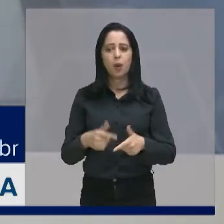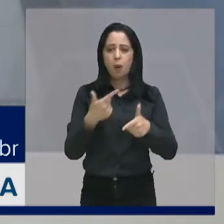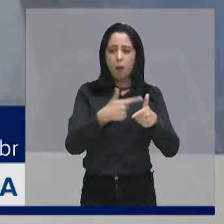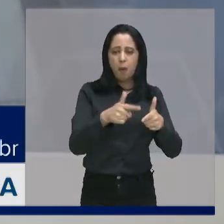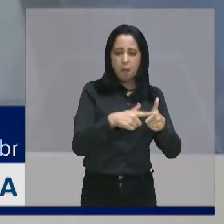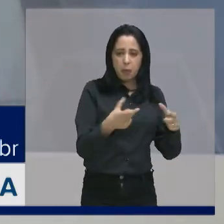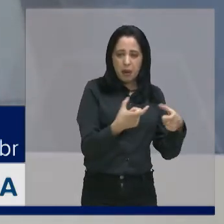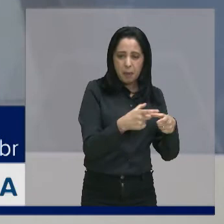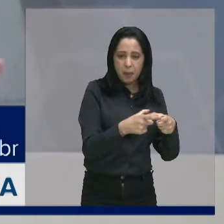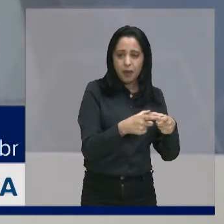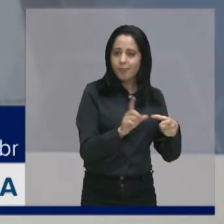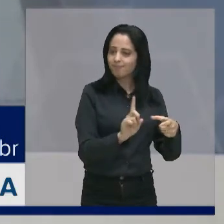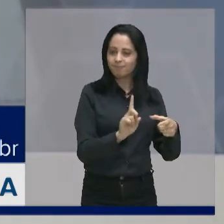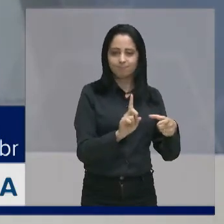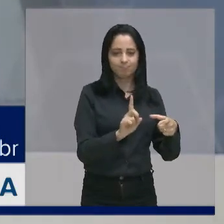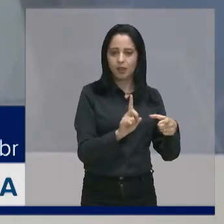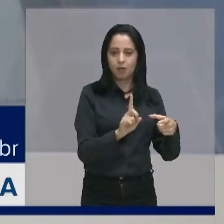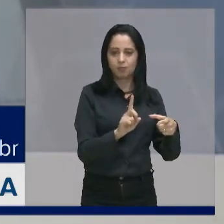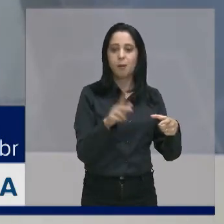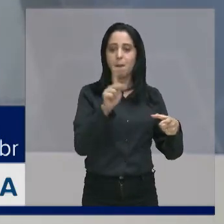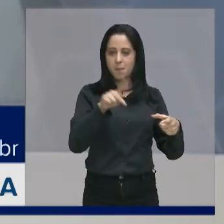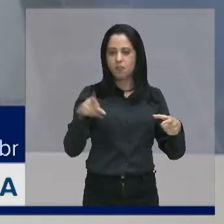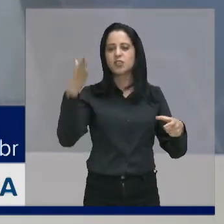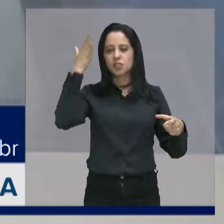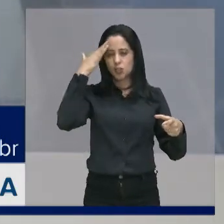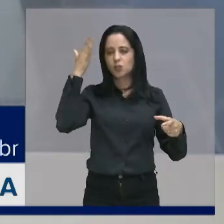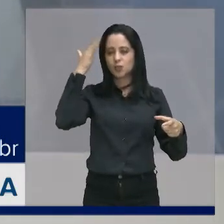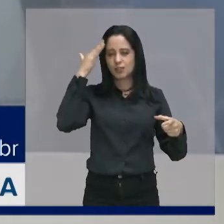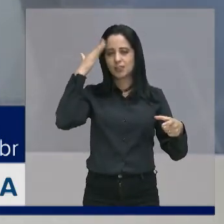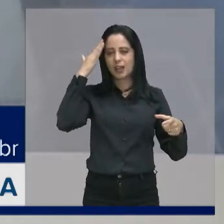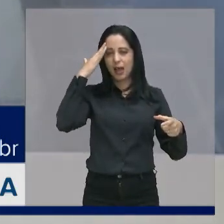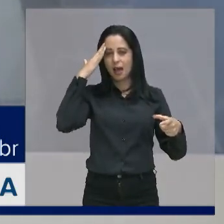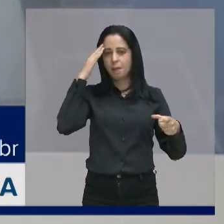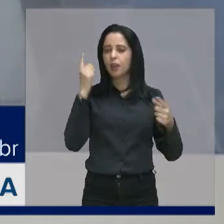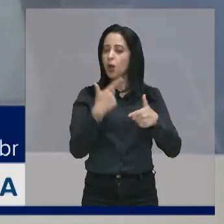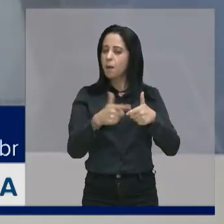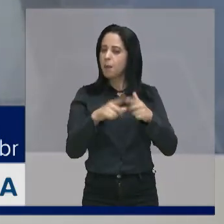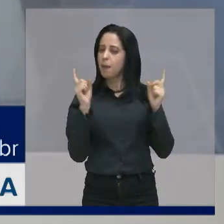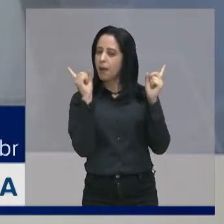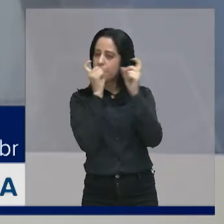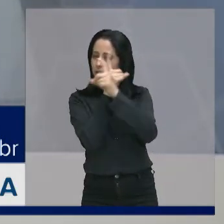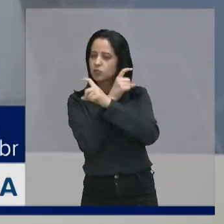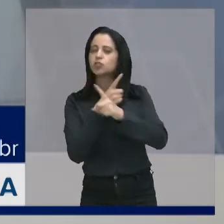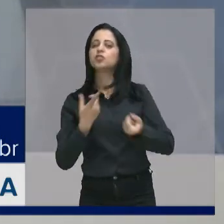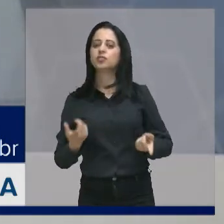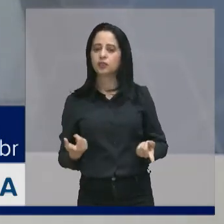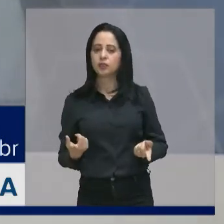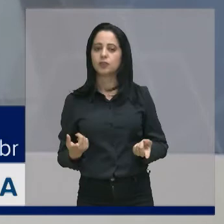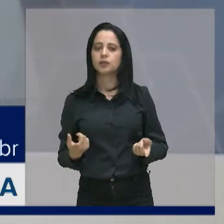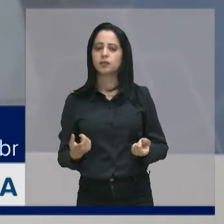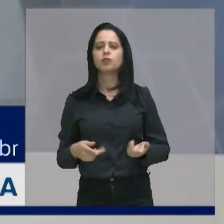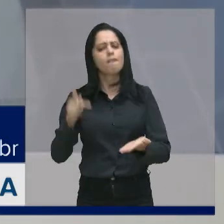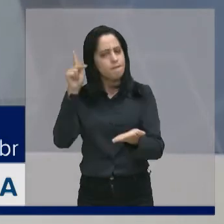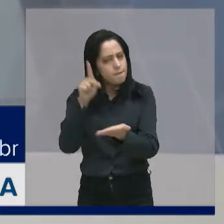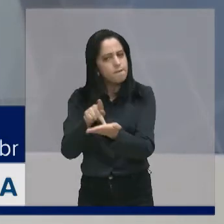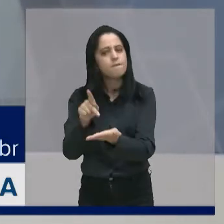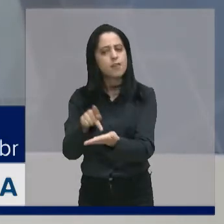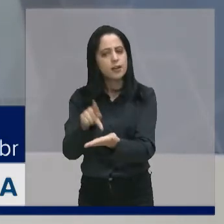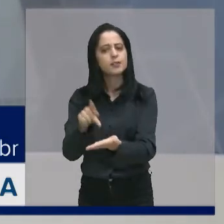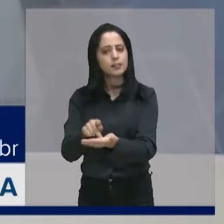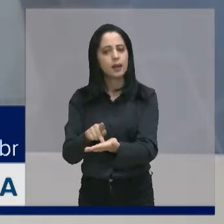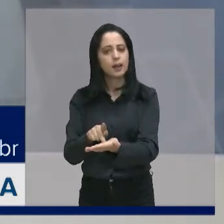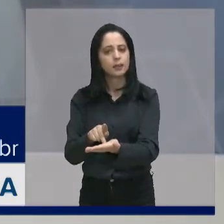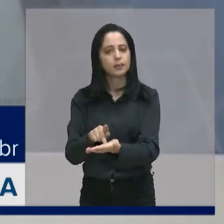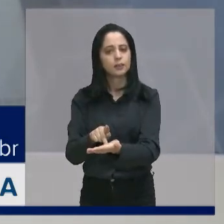mas quem está dentro da sala de aula sabe que, quando chega alguém falando que está um caos, é porque realmente está um caos.